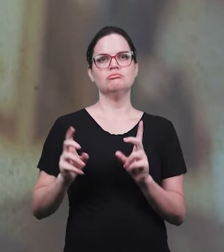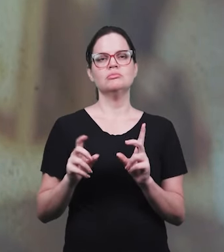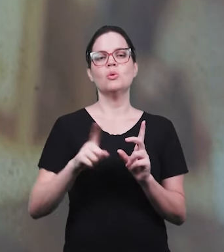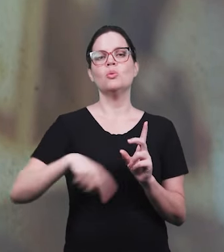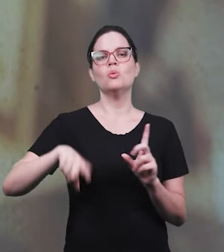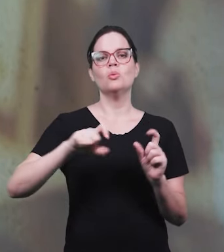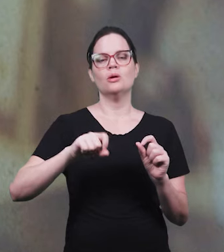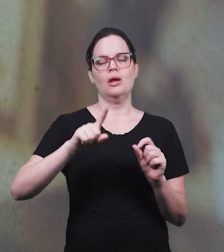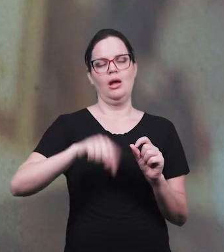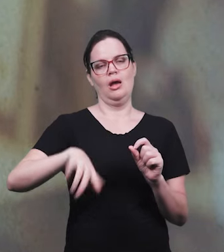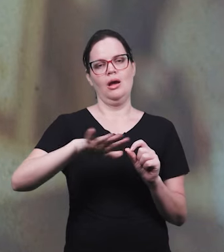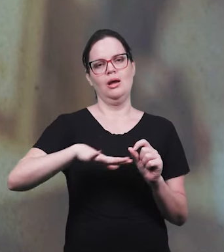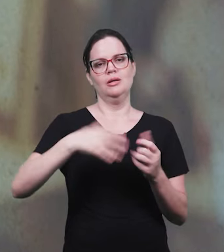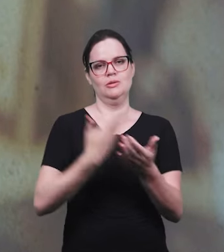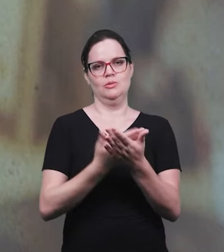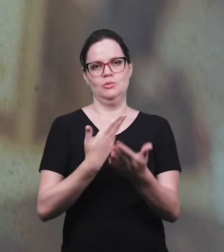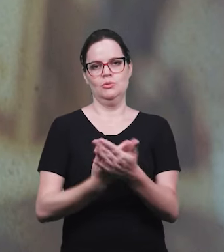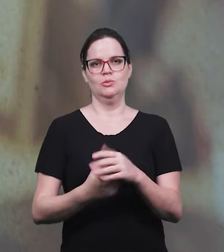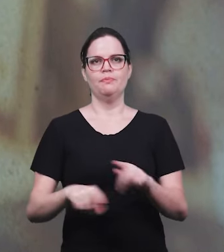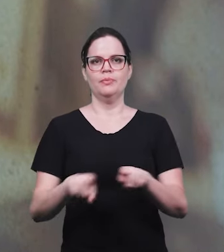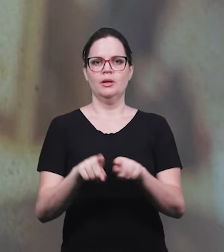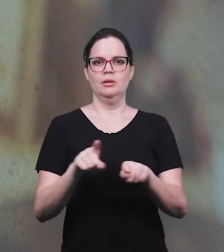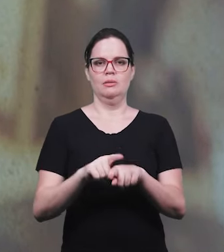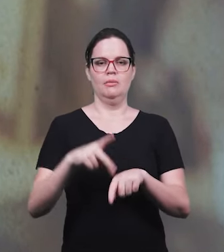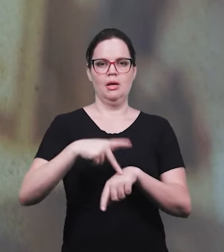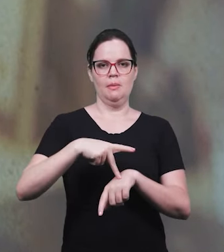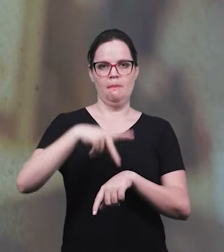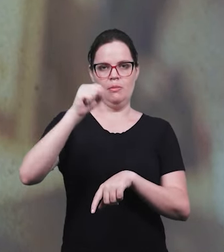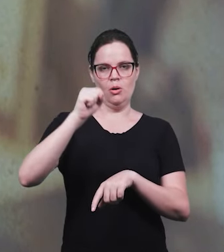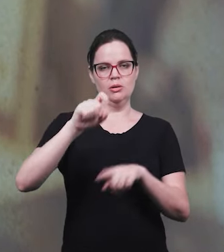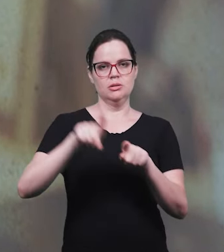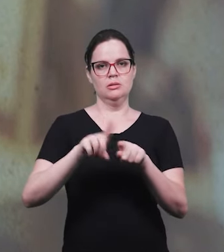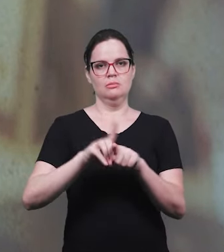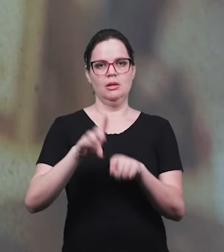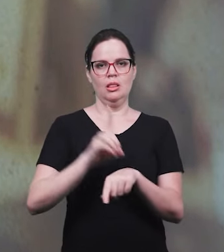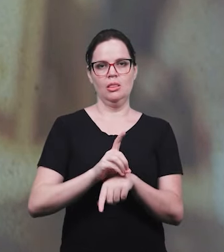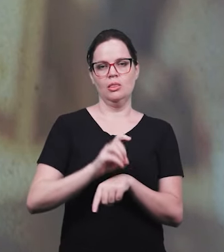estudar. Tanto o MBA como a pós-graduação